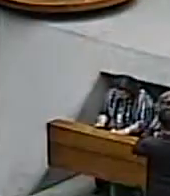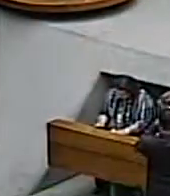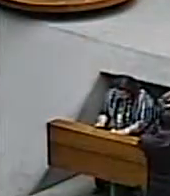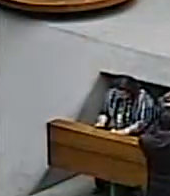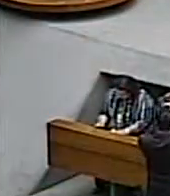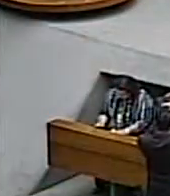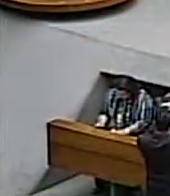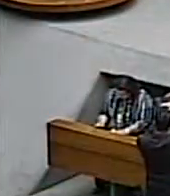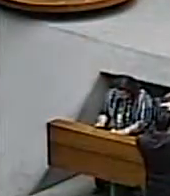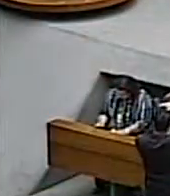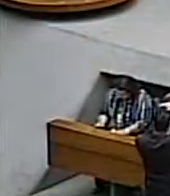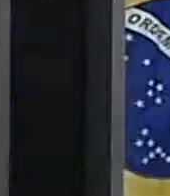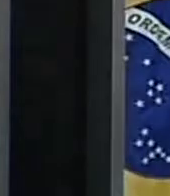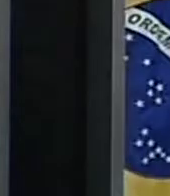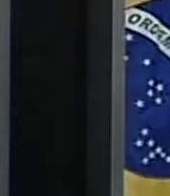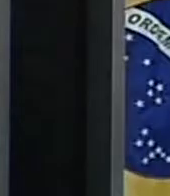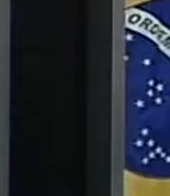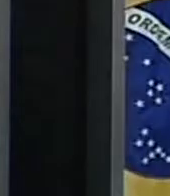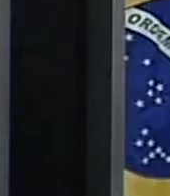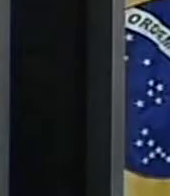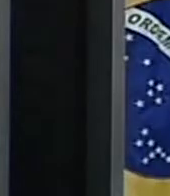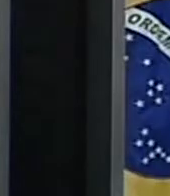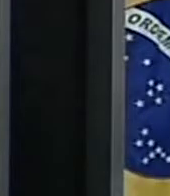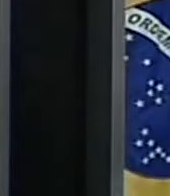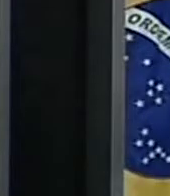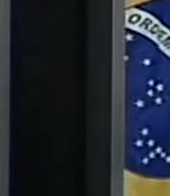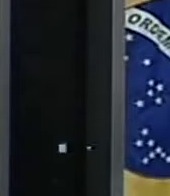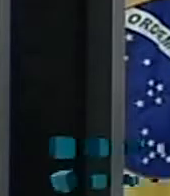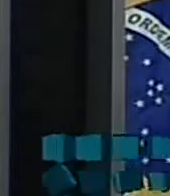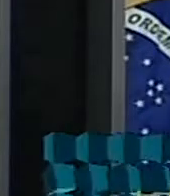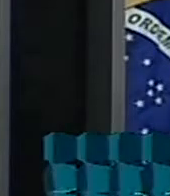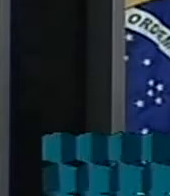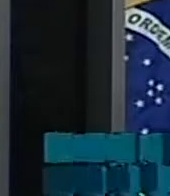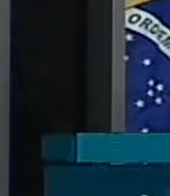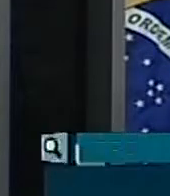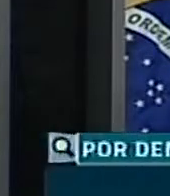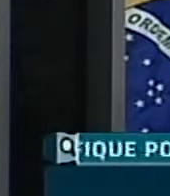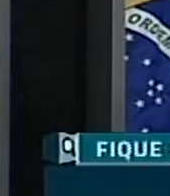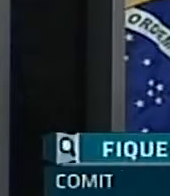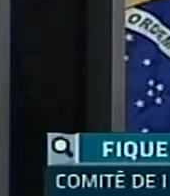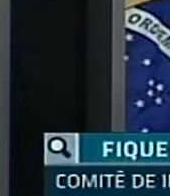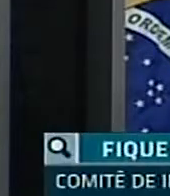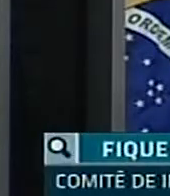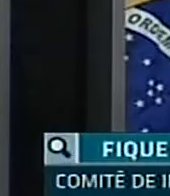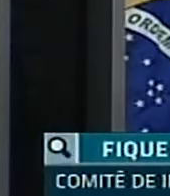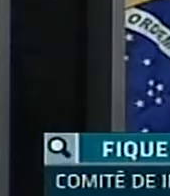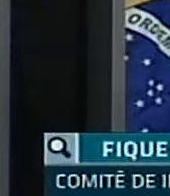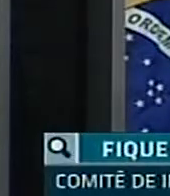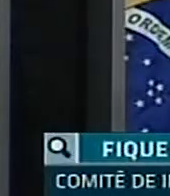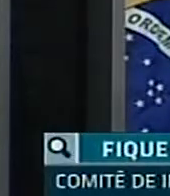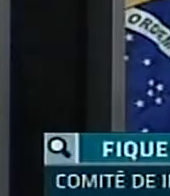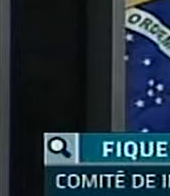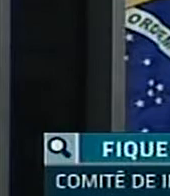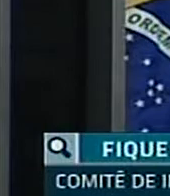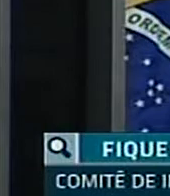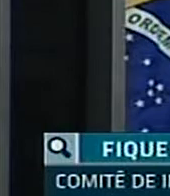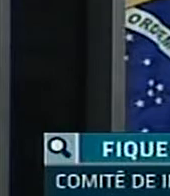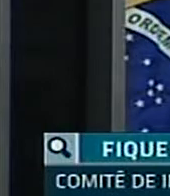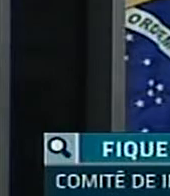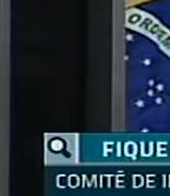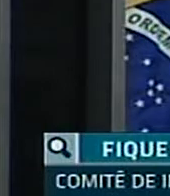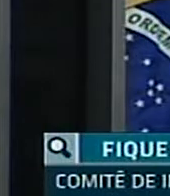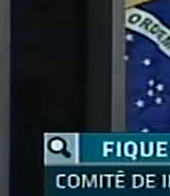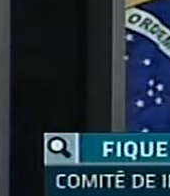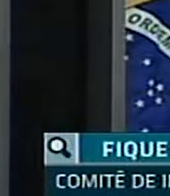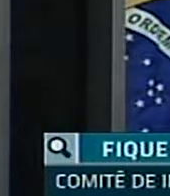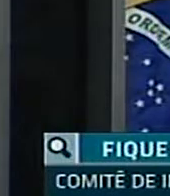inúmeros casos de violência e briga entre torcidas após os jogos, agora estamos prestes a